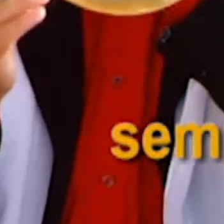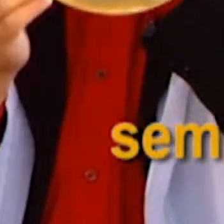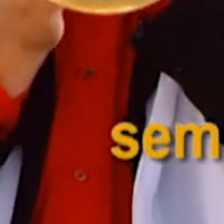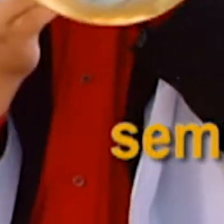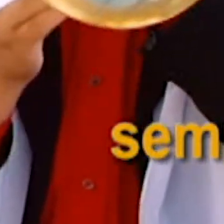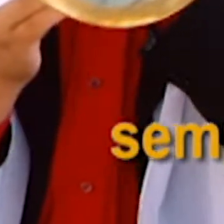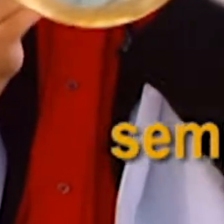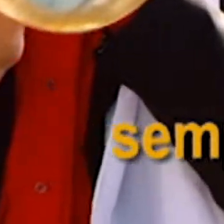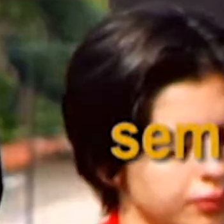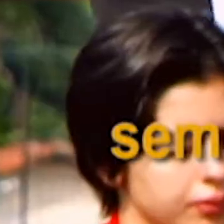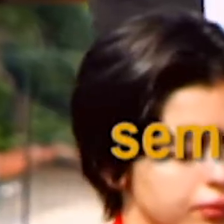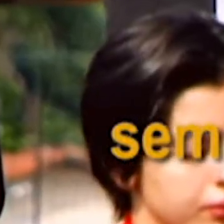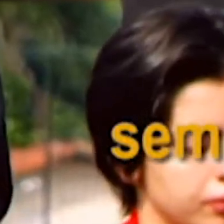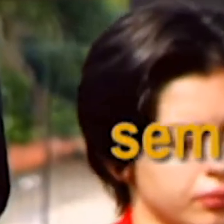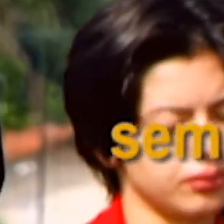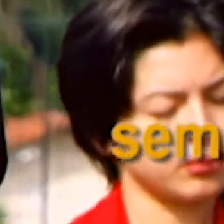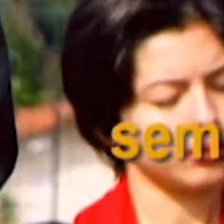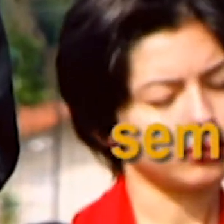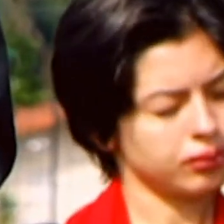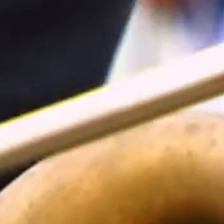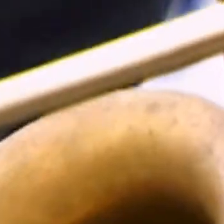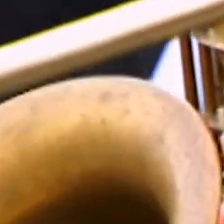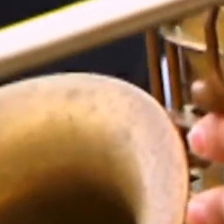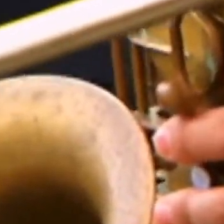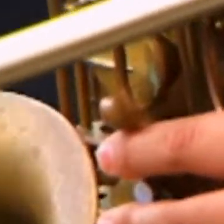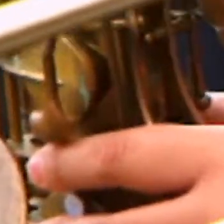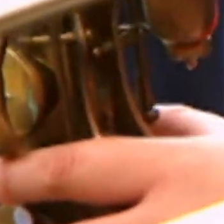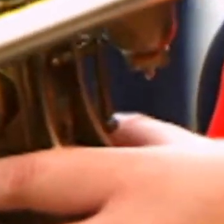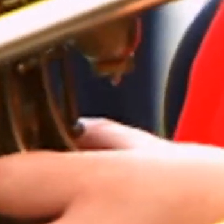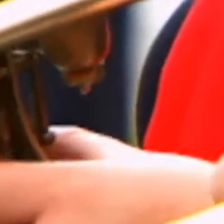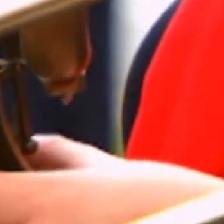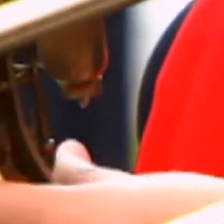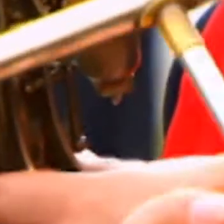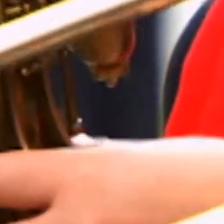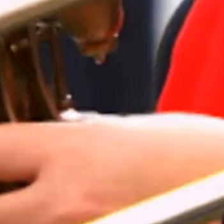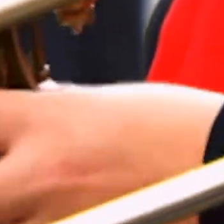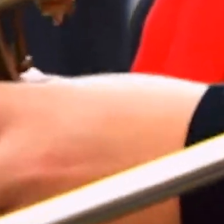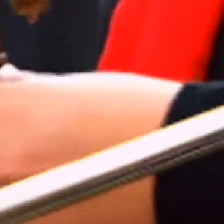como puros irmãos.